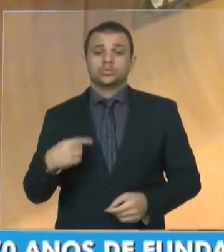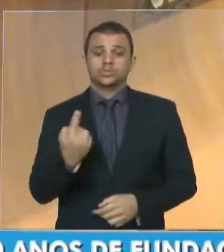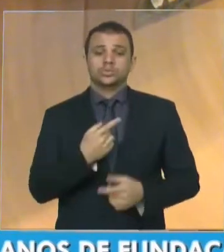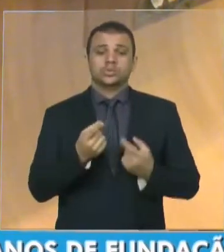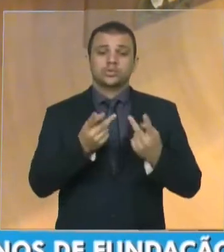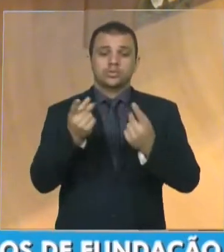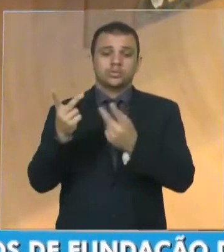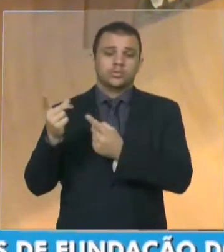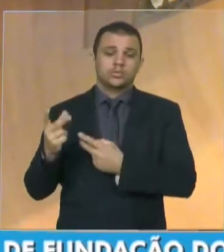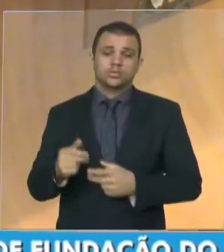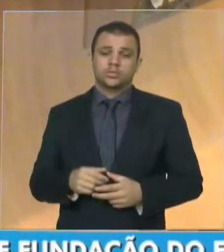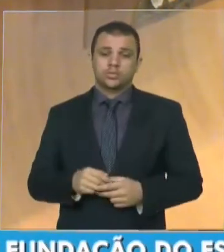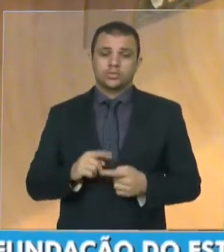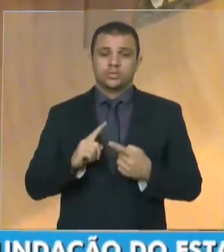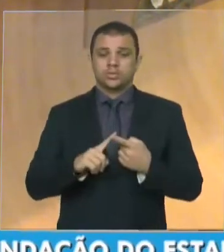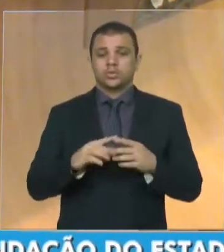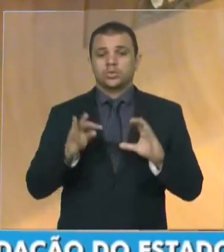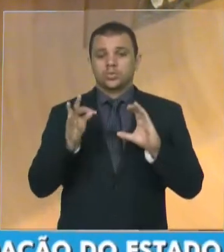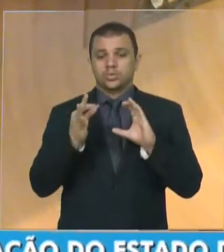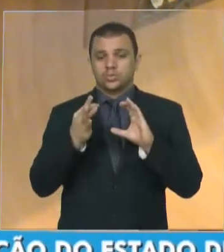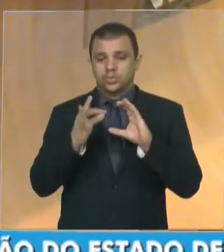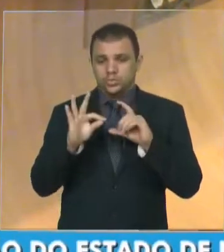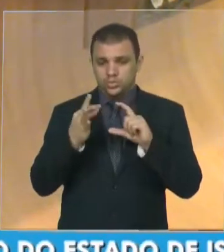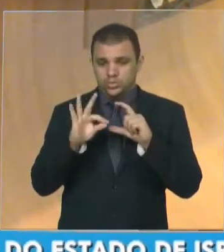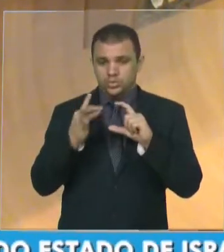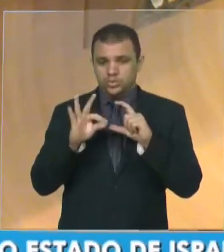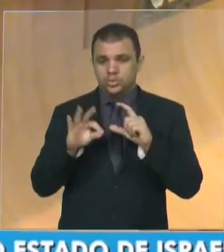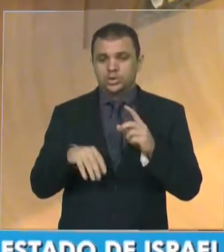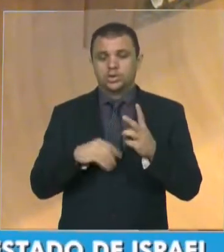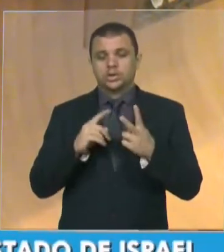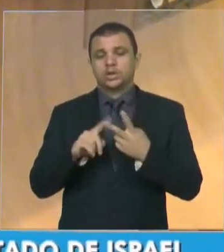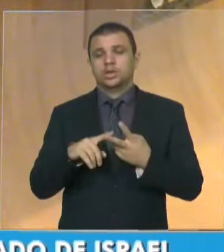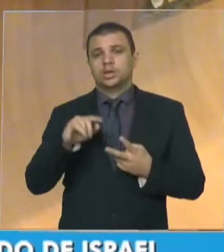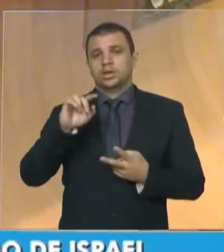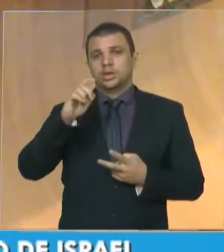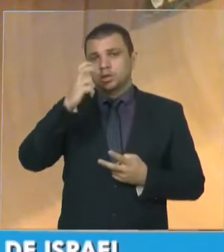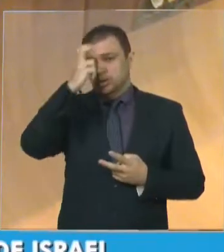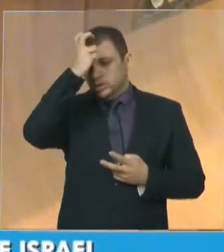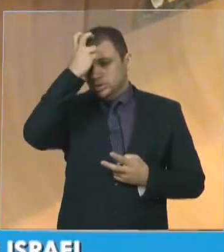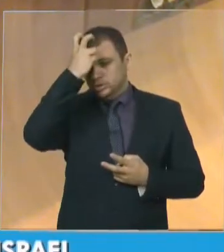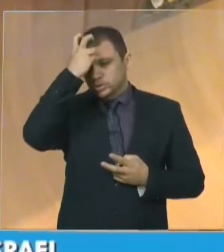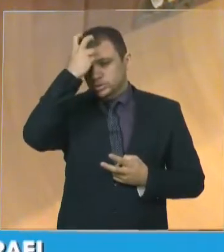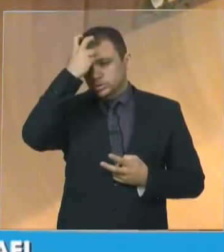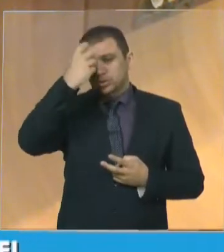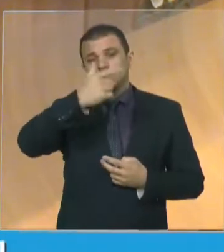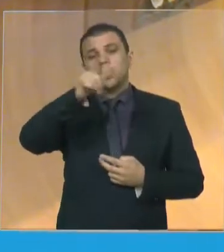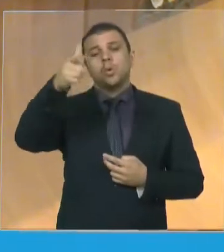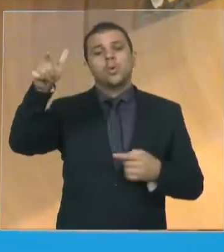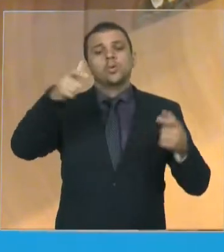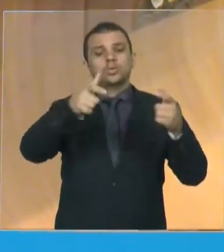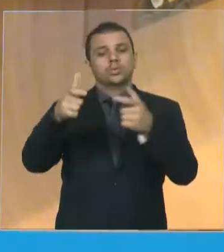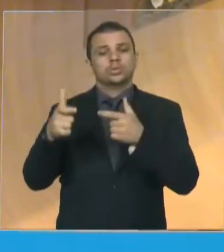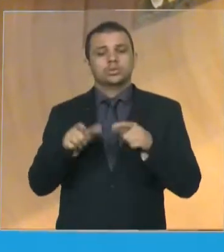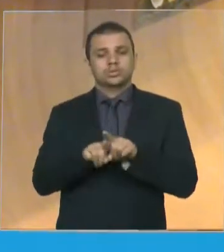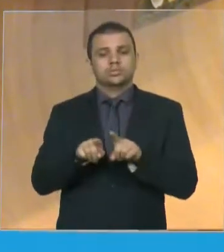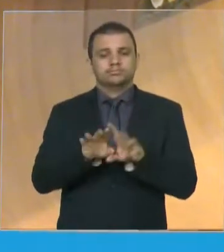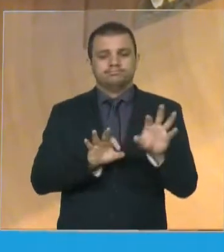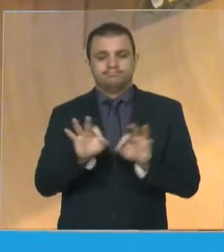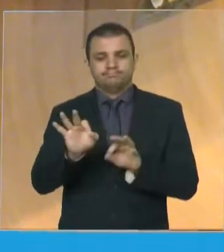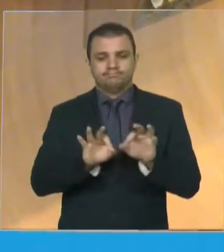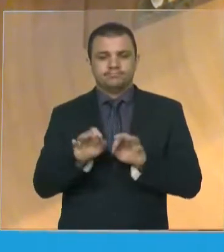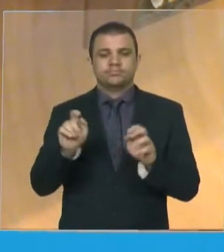quer, Egito, outros que estão fazendo os negócios para comprar. Significa que tudo está aqui.